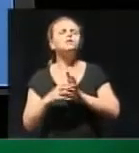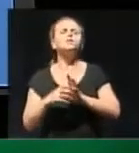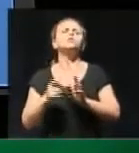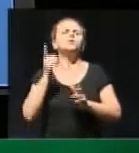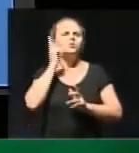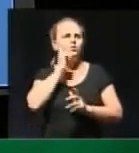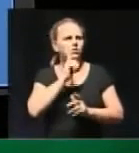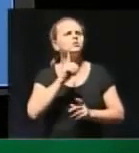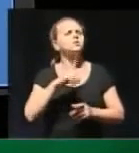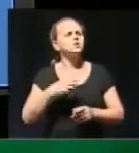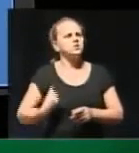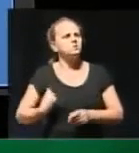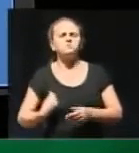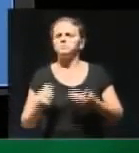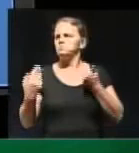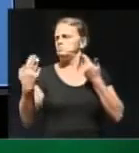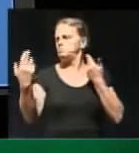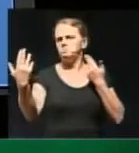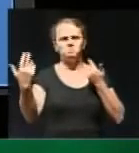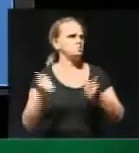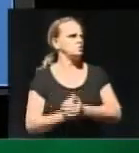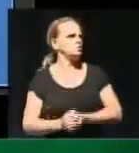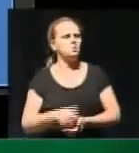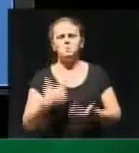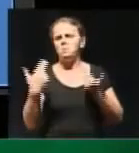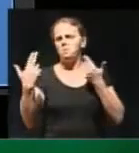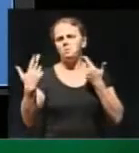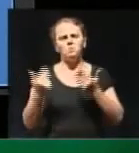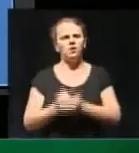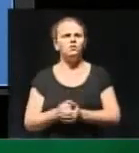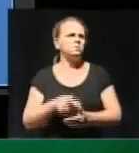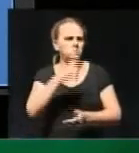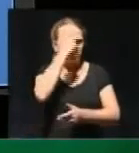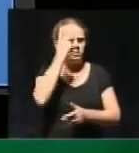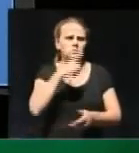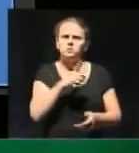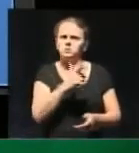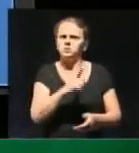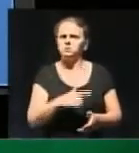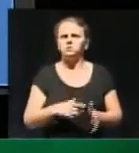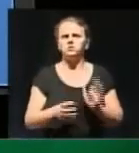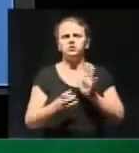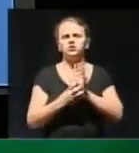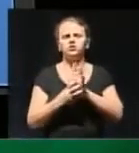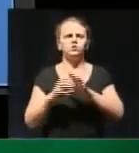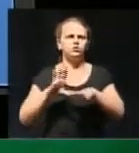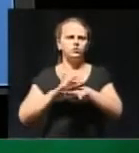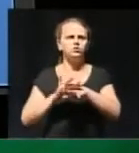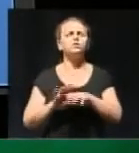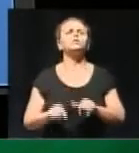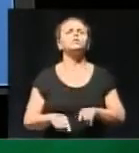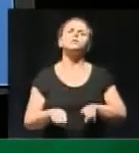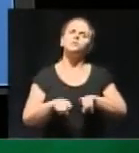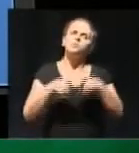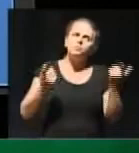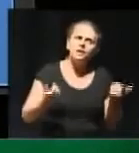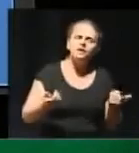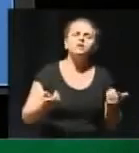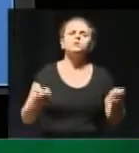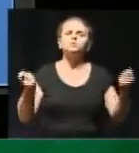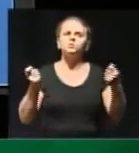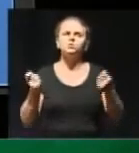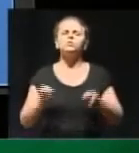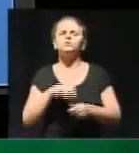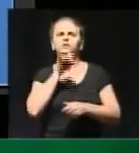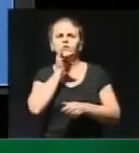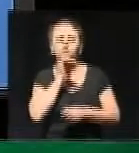expectativa de vida semelhante à de pessoas que não possuem esse vírus. Infelizmente, a cura não está disponível para